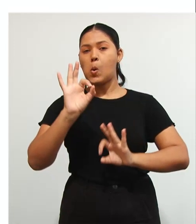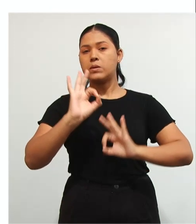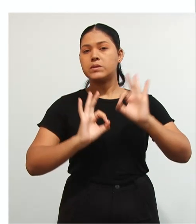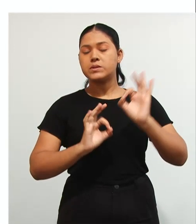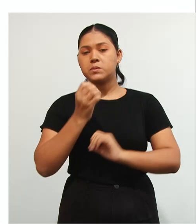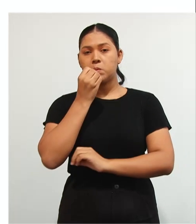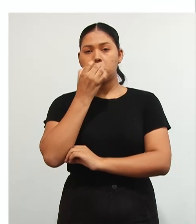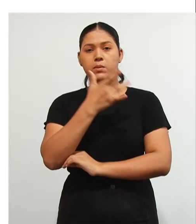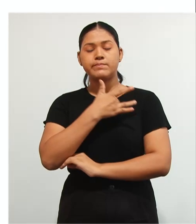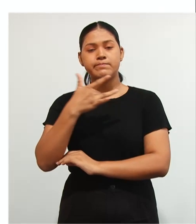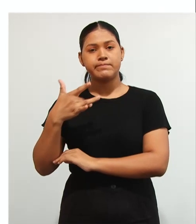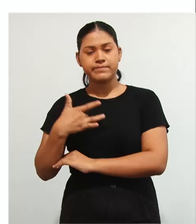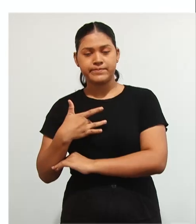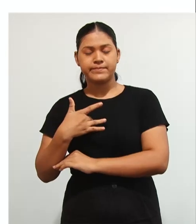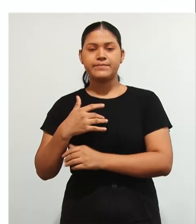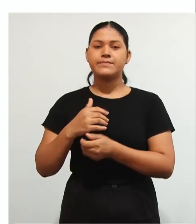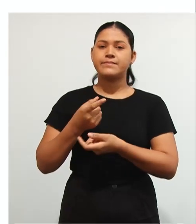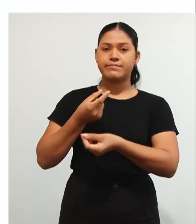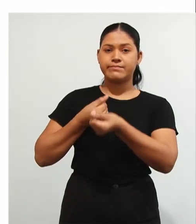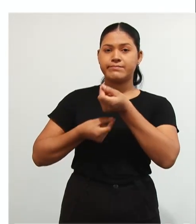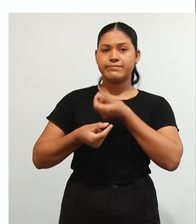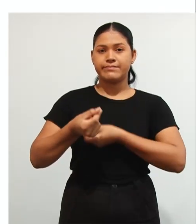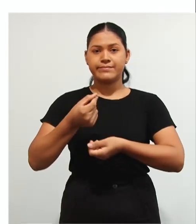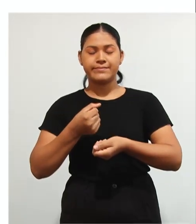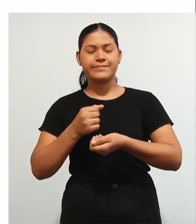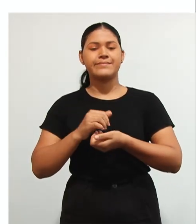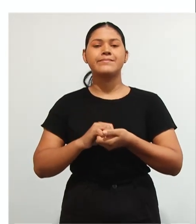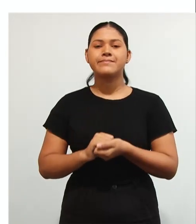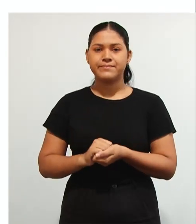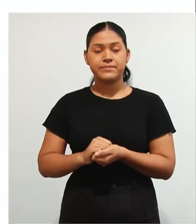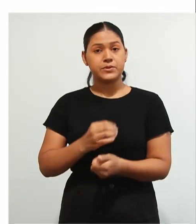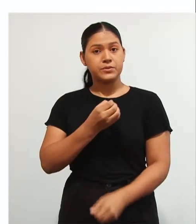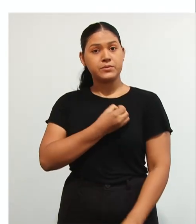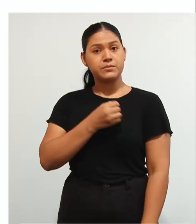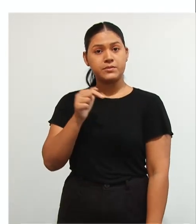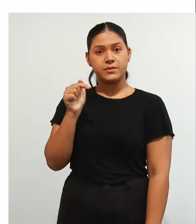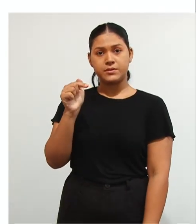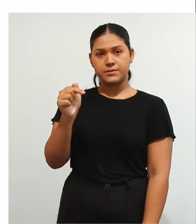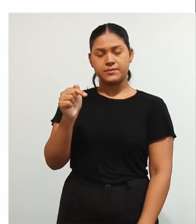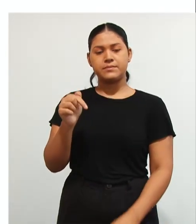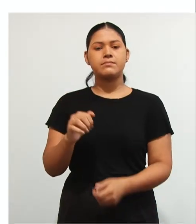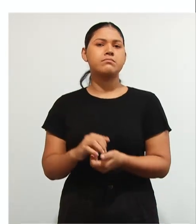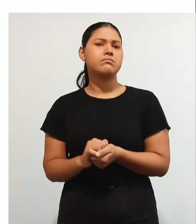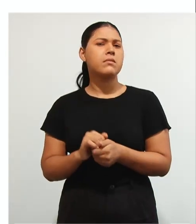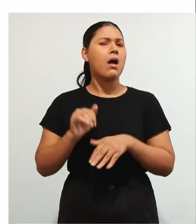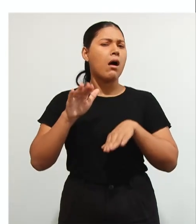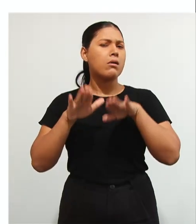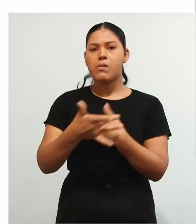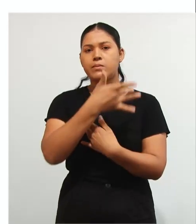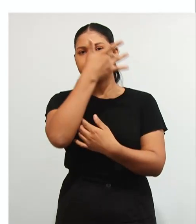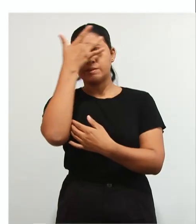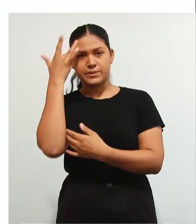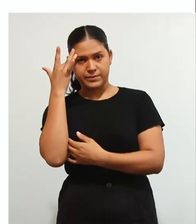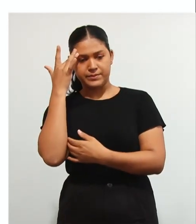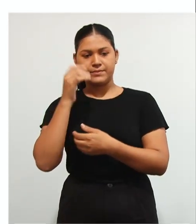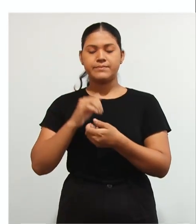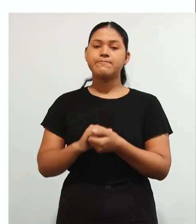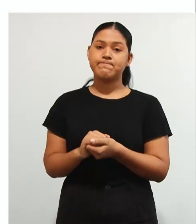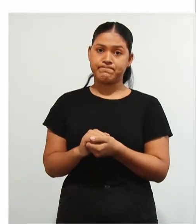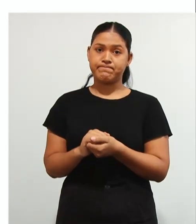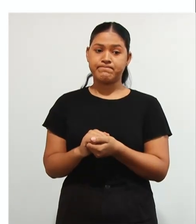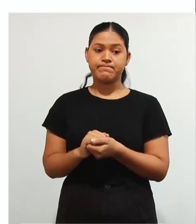demanda. Isso acontece porque, dentro da economia de mercado, existem várias forças que vão atuar para fazer, por exemplo,